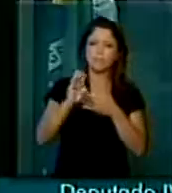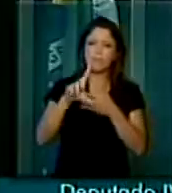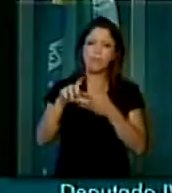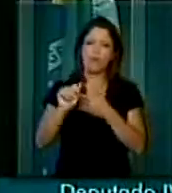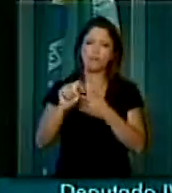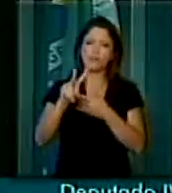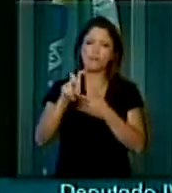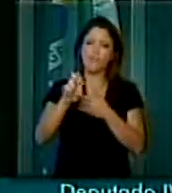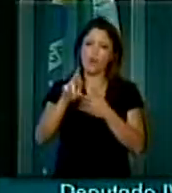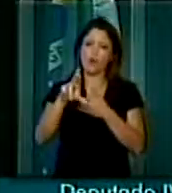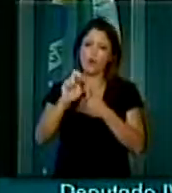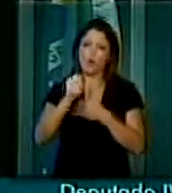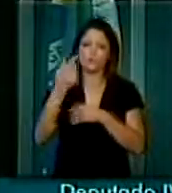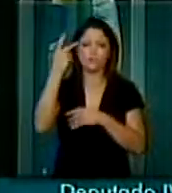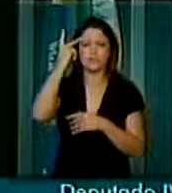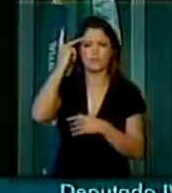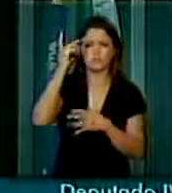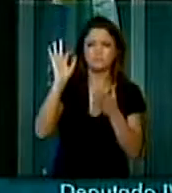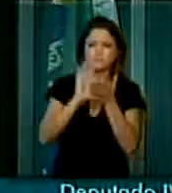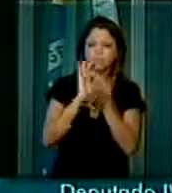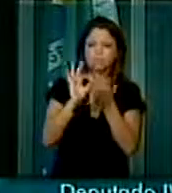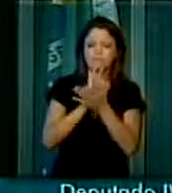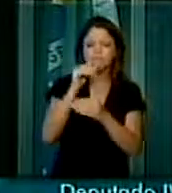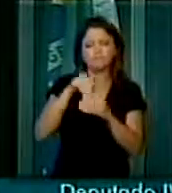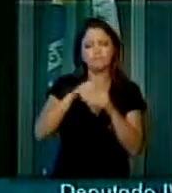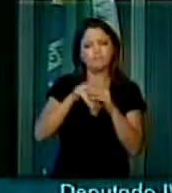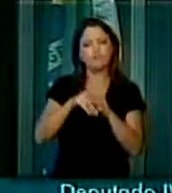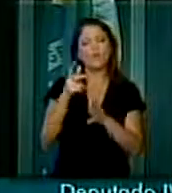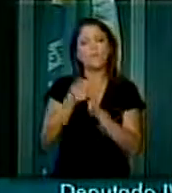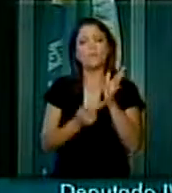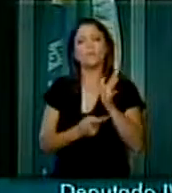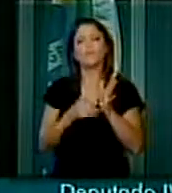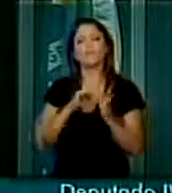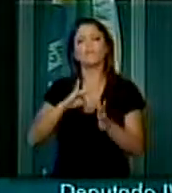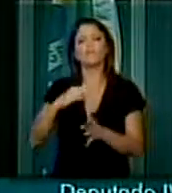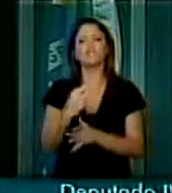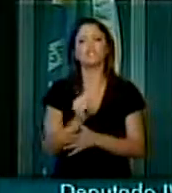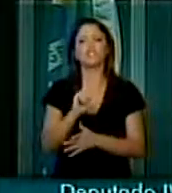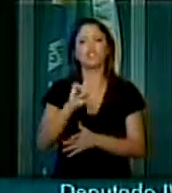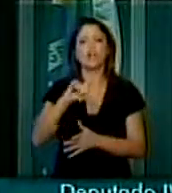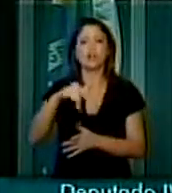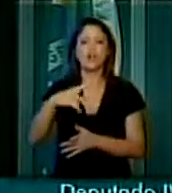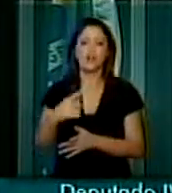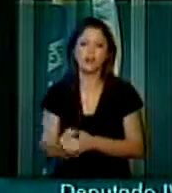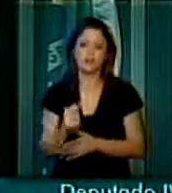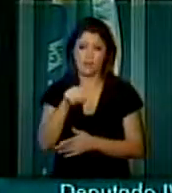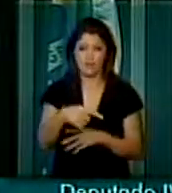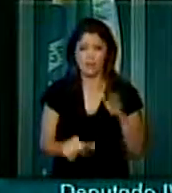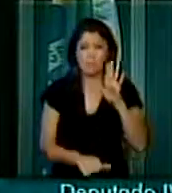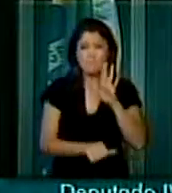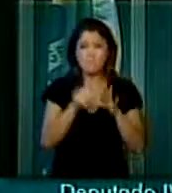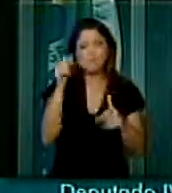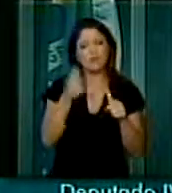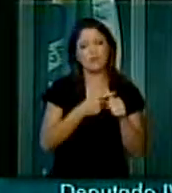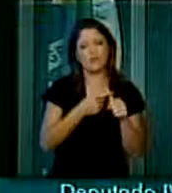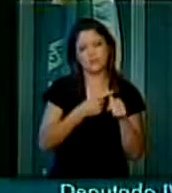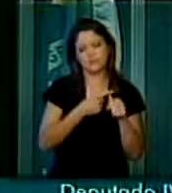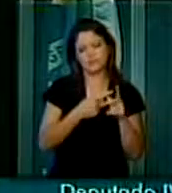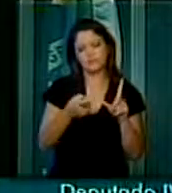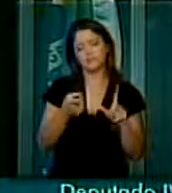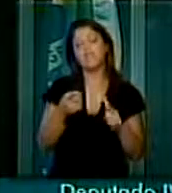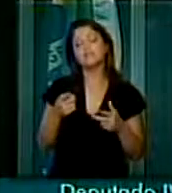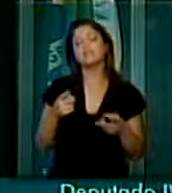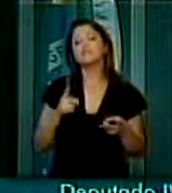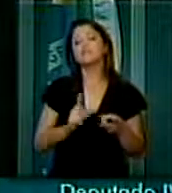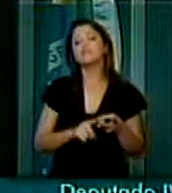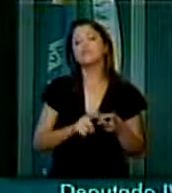São Paulo, assinando a votação do projeto de ficha limpa. Essa é uma primeira questão. A segunda é